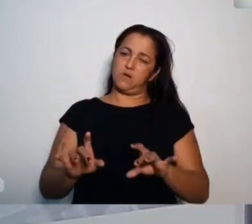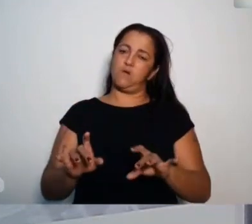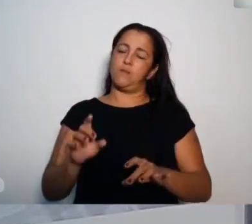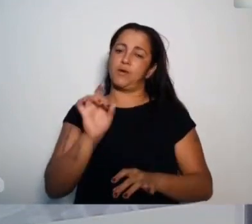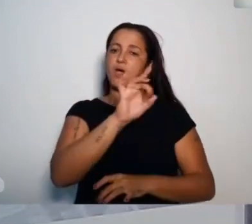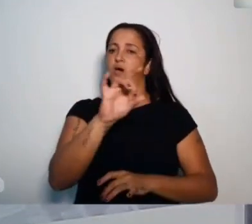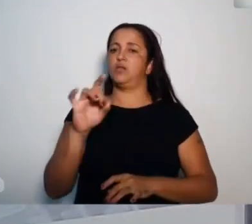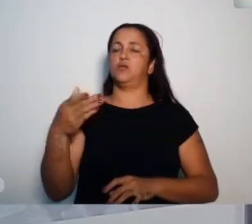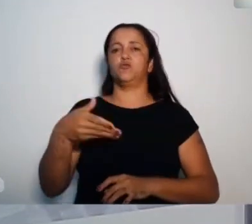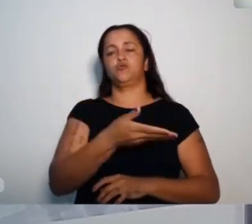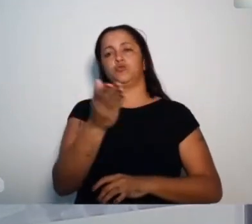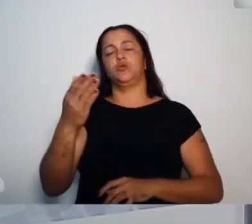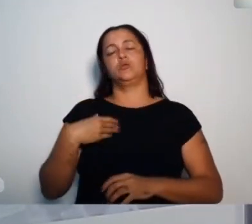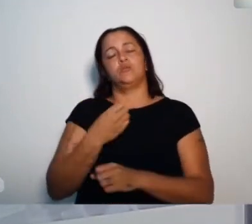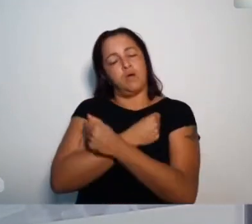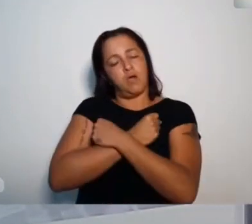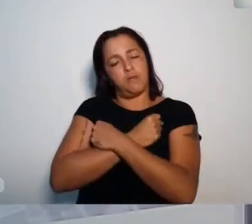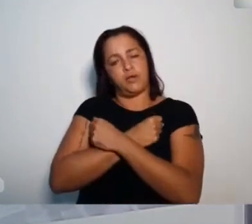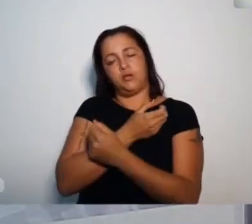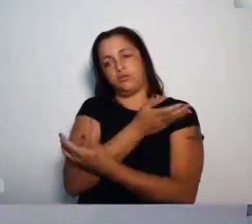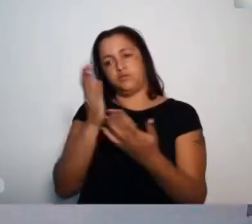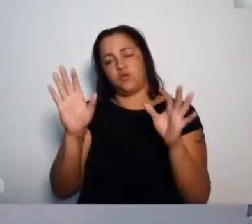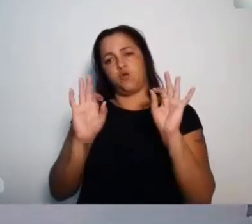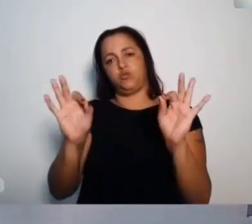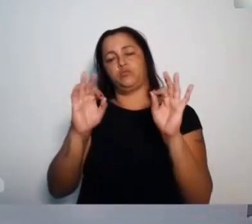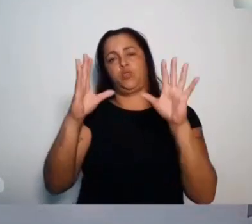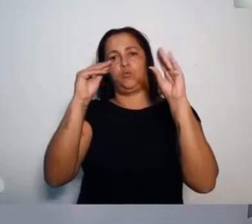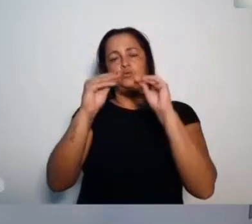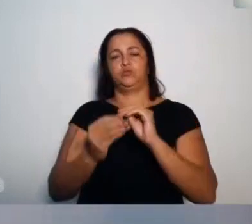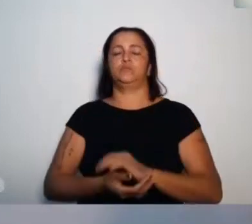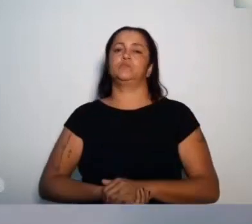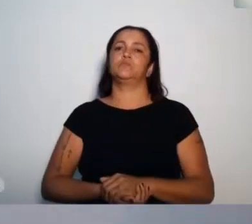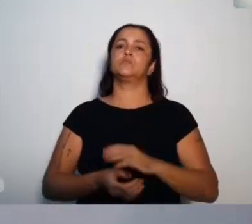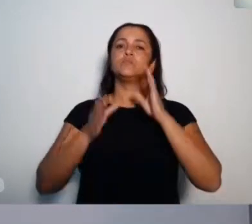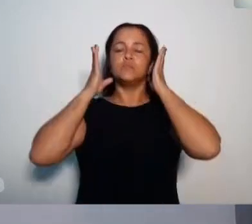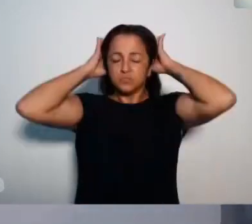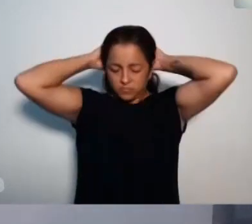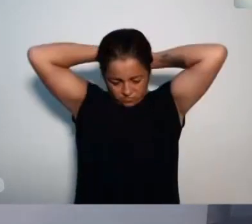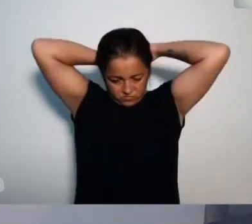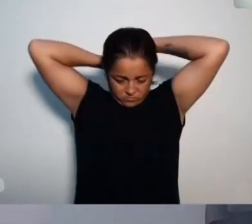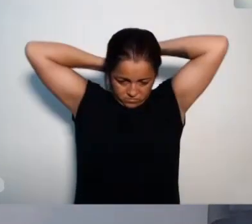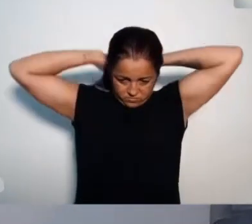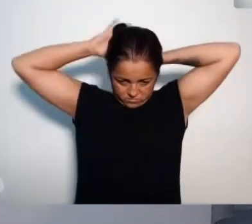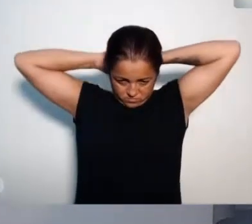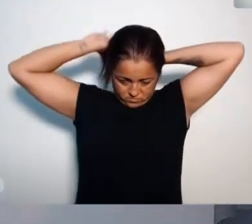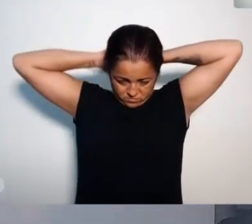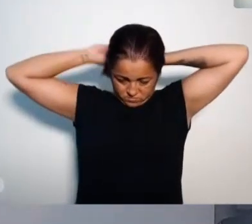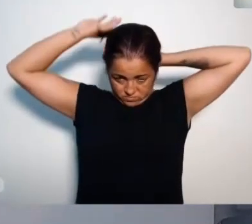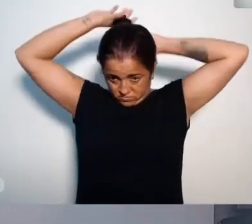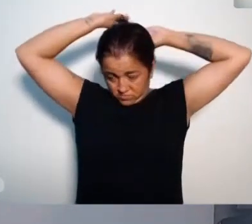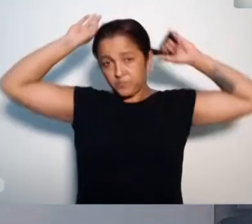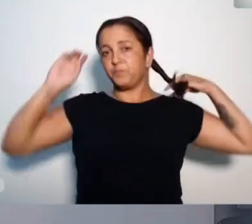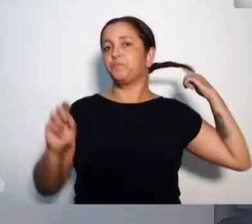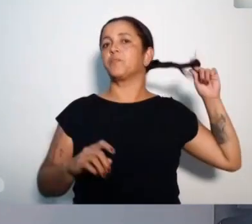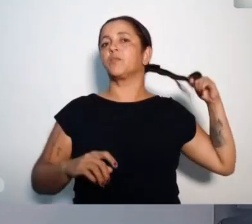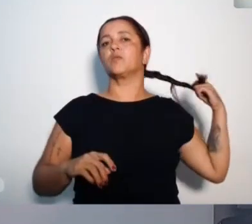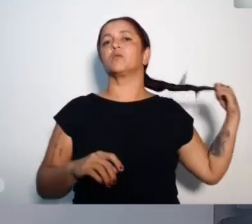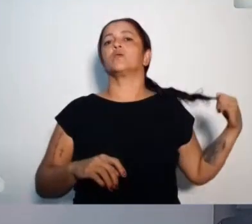de nós. Um grande abraço, uma excelente noite a todos. Próximo vereador, vereador Sargento Laudo.